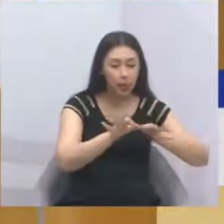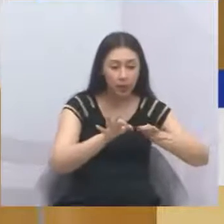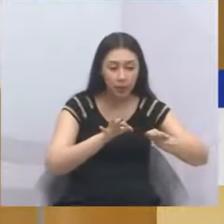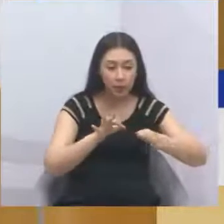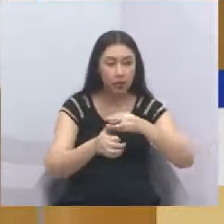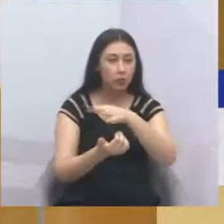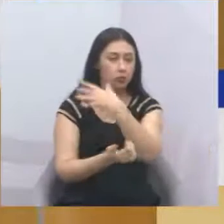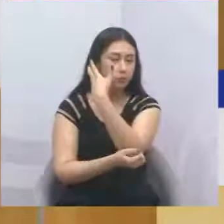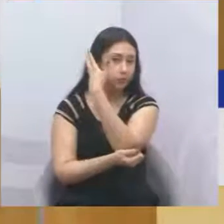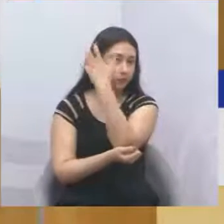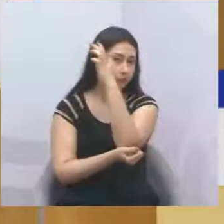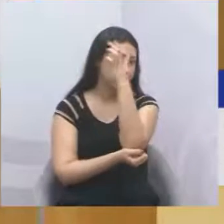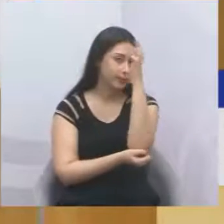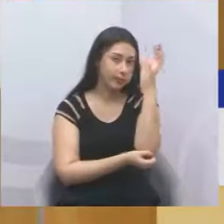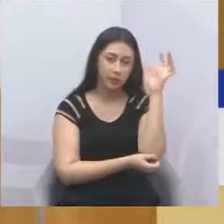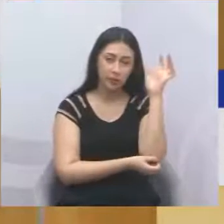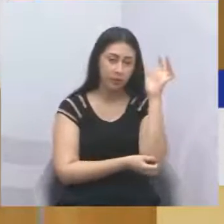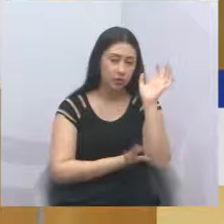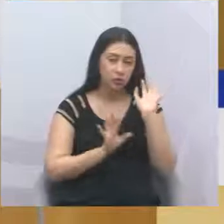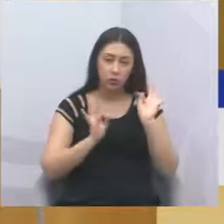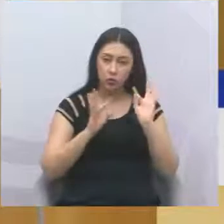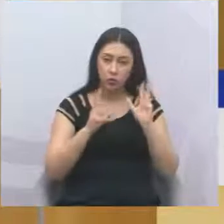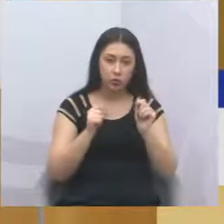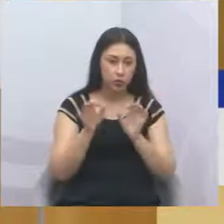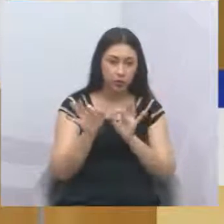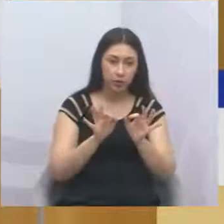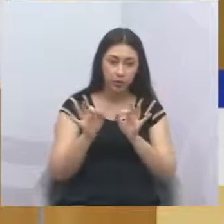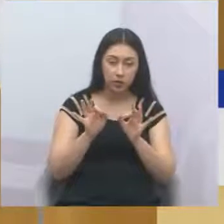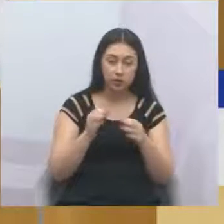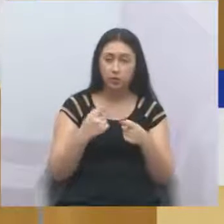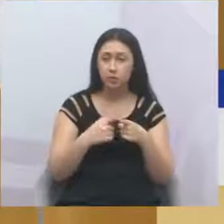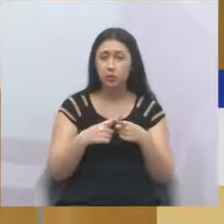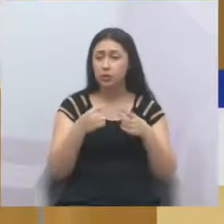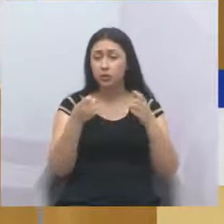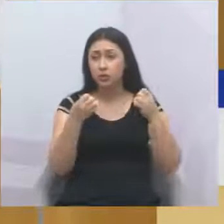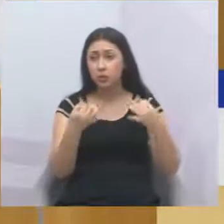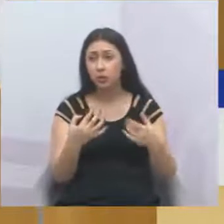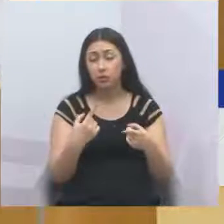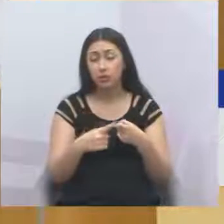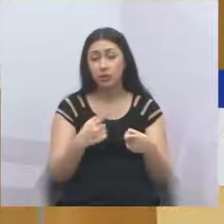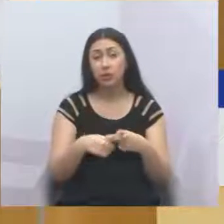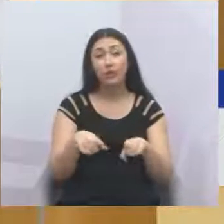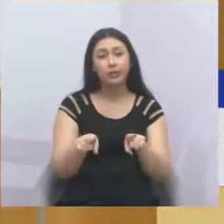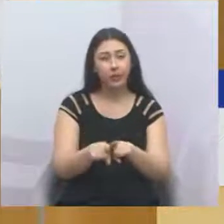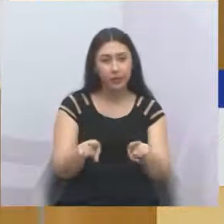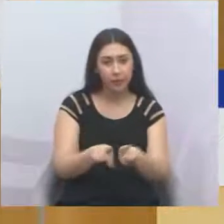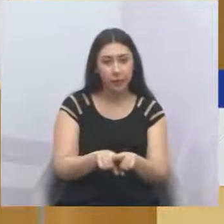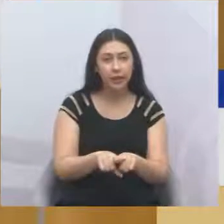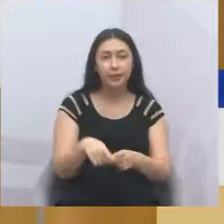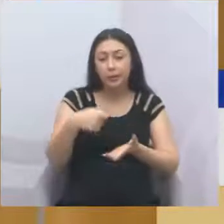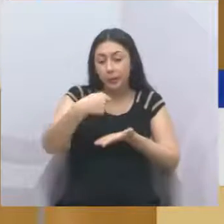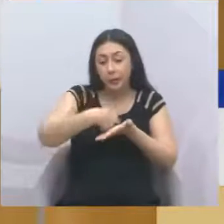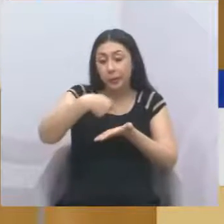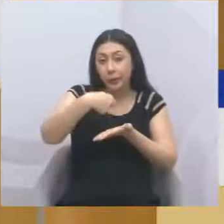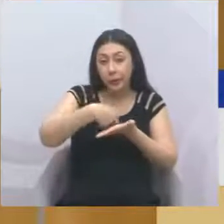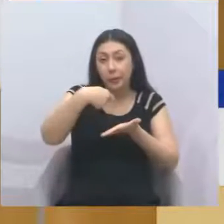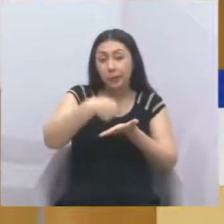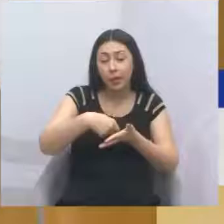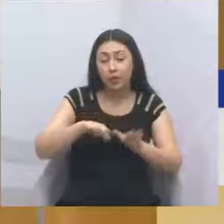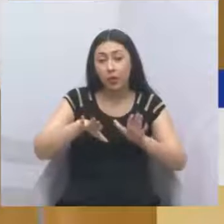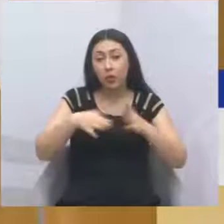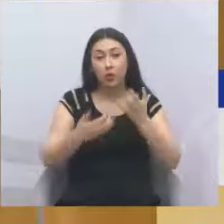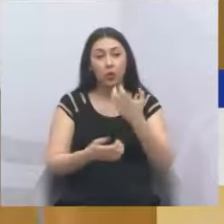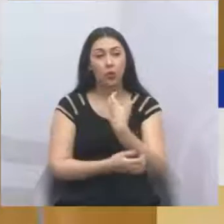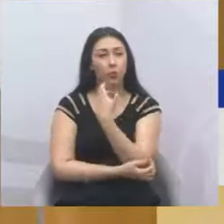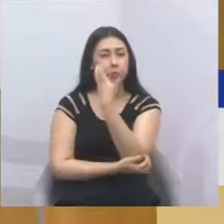as árvores que vão ficar ao redor. Por que eu digo isso? Porque também somos cobrados quando